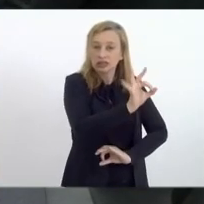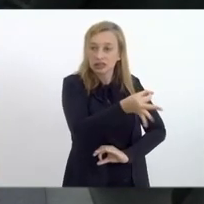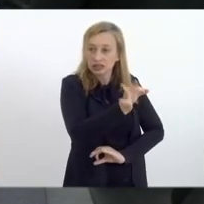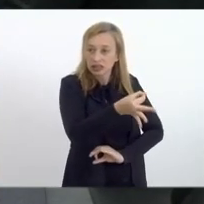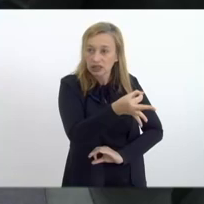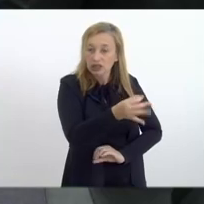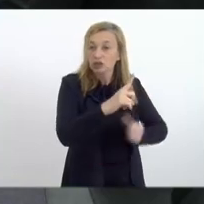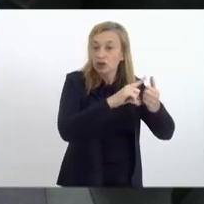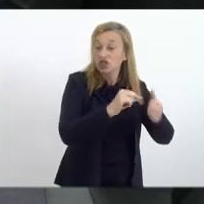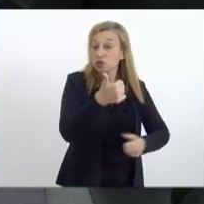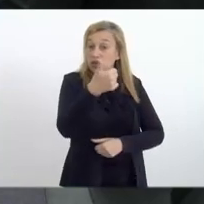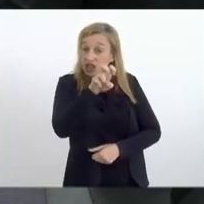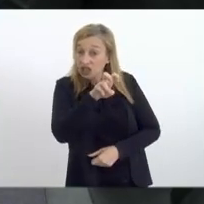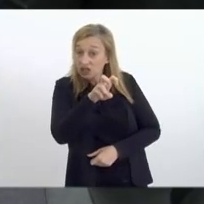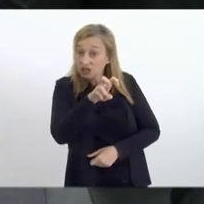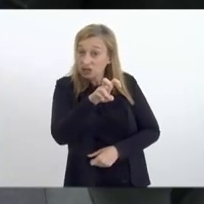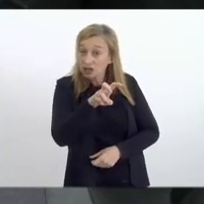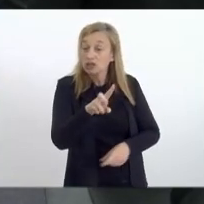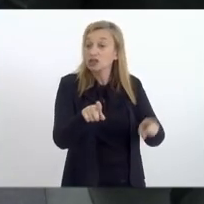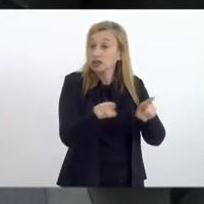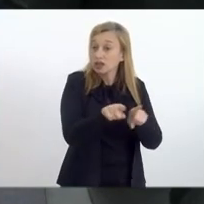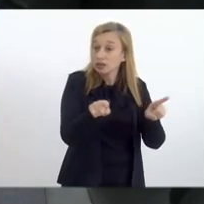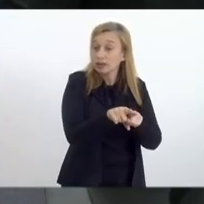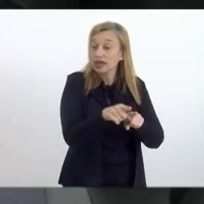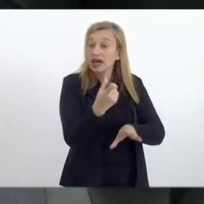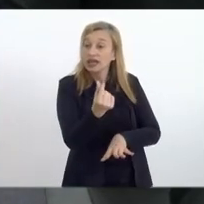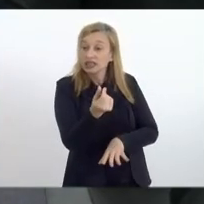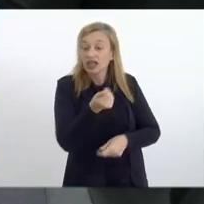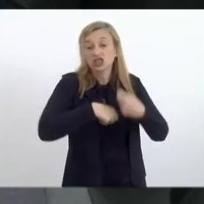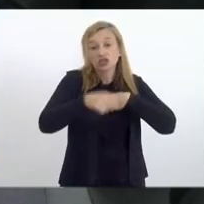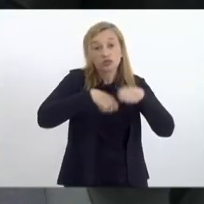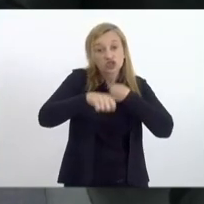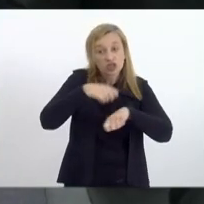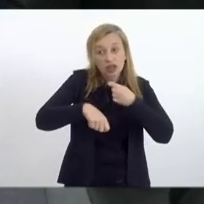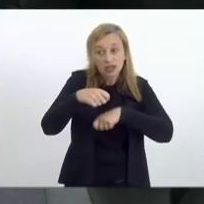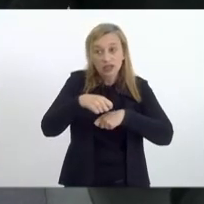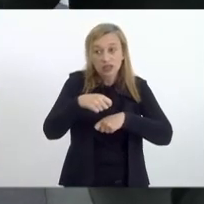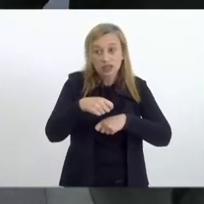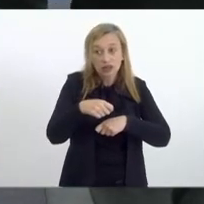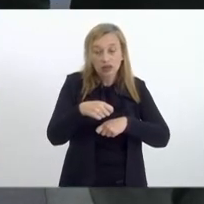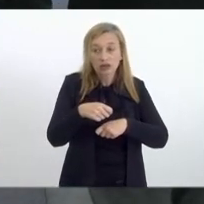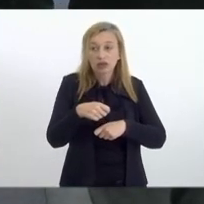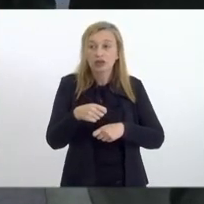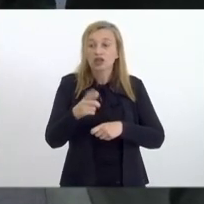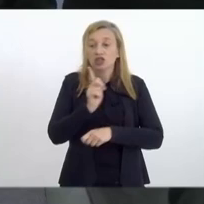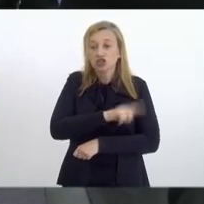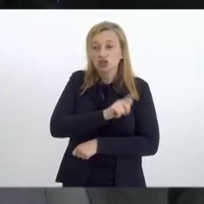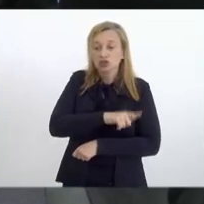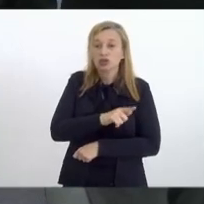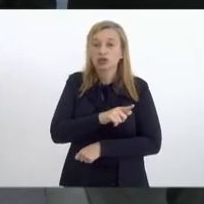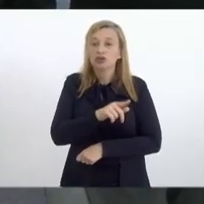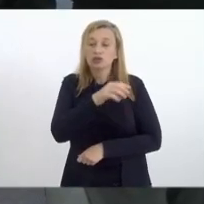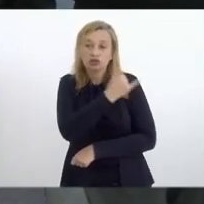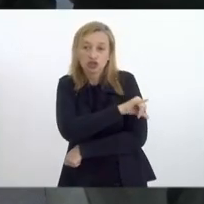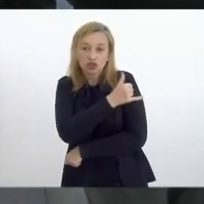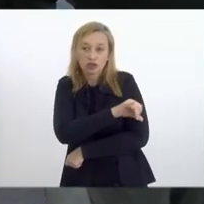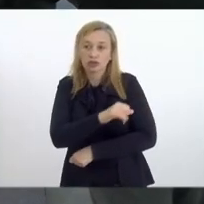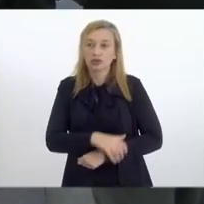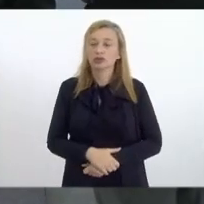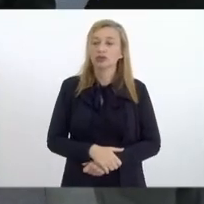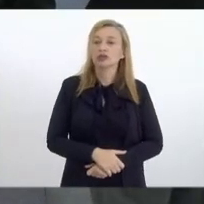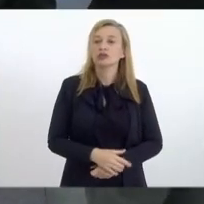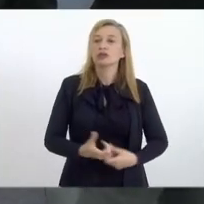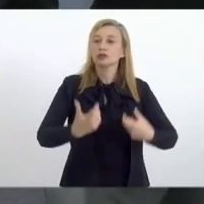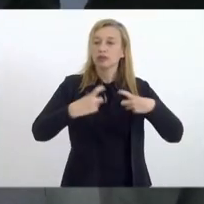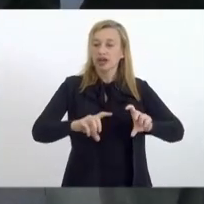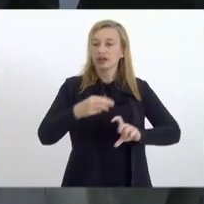que trata o artigo 5º, e para o custeio da taxa de administração destinada à entidade gestora do RPPS do Rio de Janeiro. Parágrafo